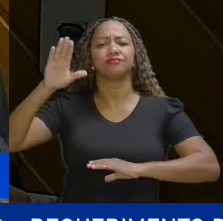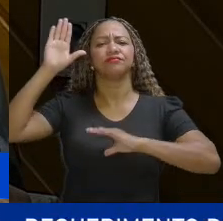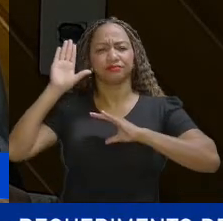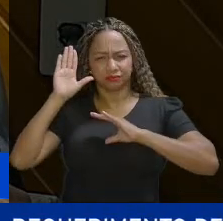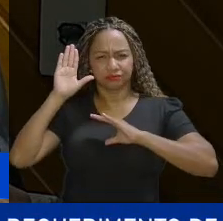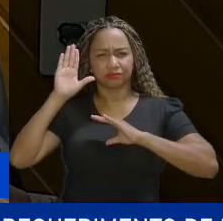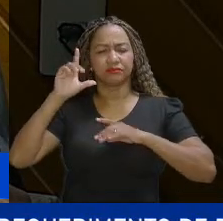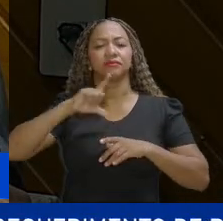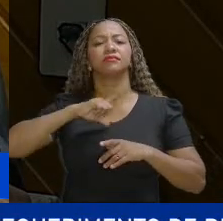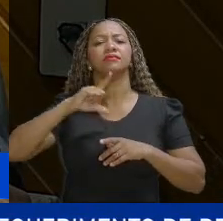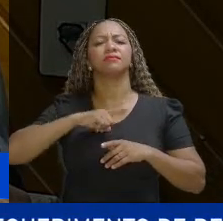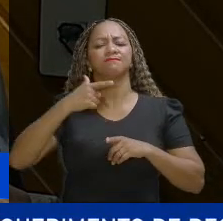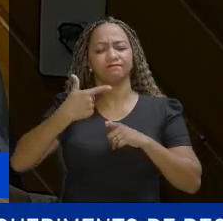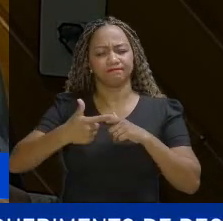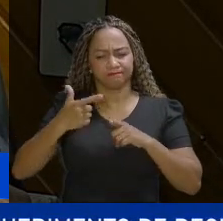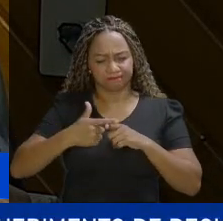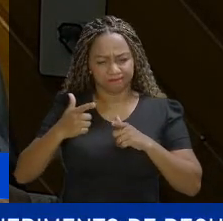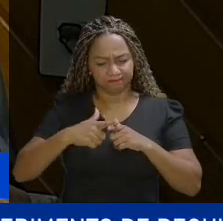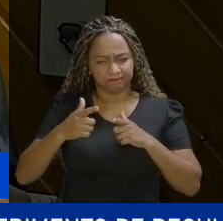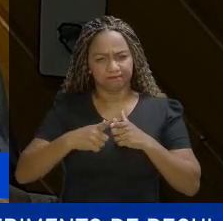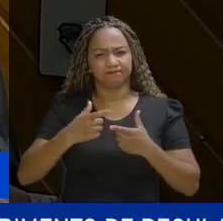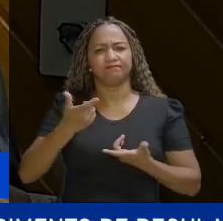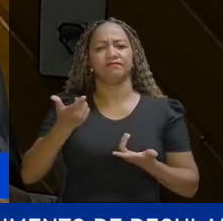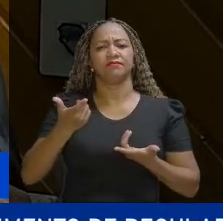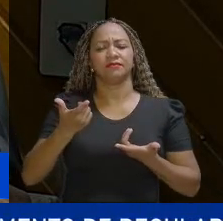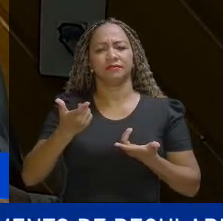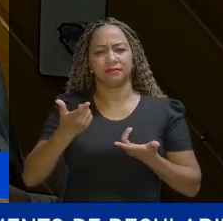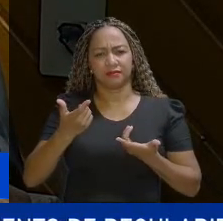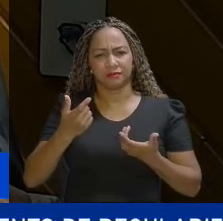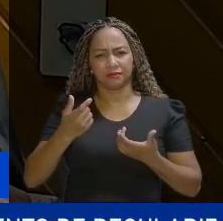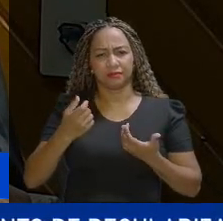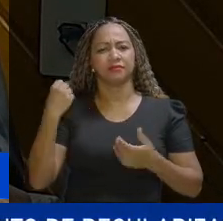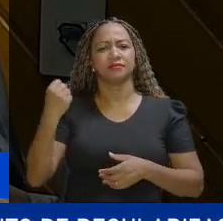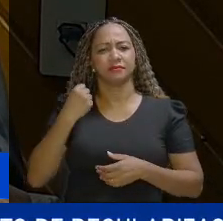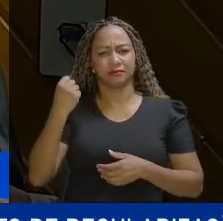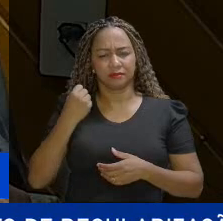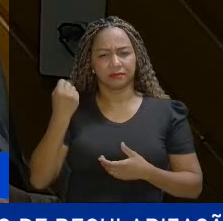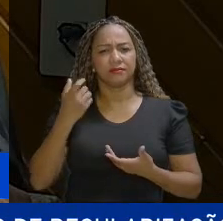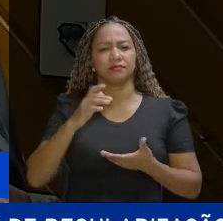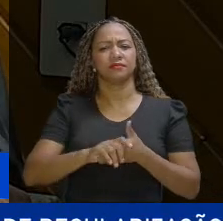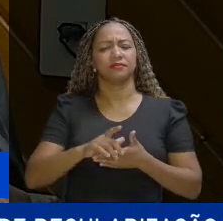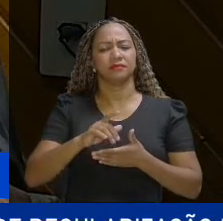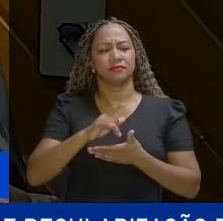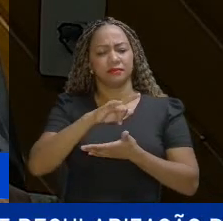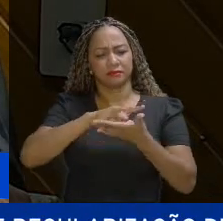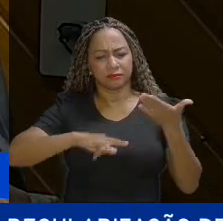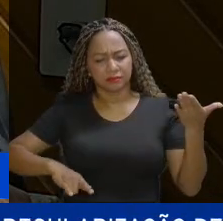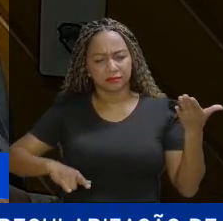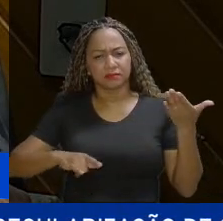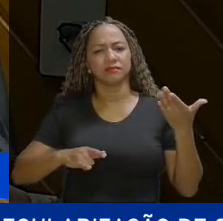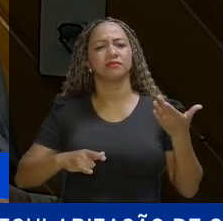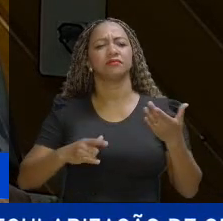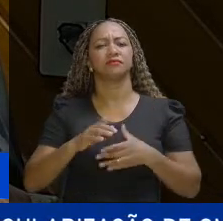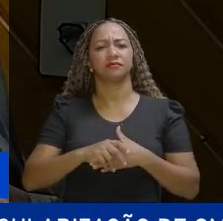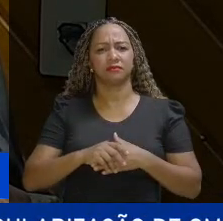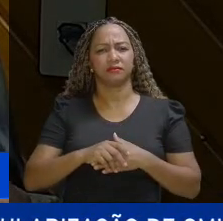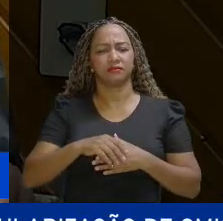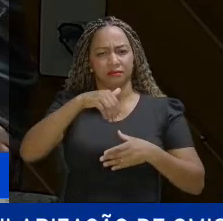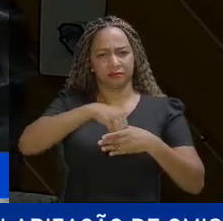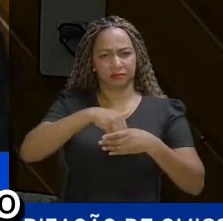acarretar sérias consequências, entre elas a impossibilidade de obtenção de certidão de quitação eleitoral enquanto perdurar a